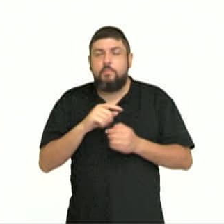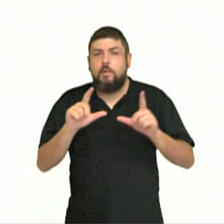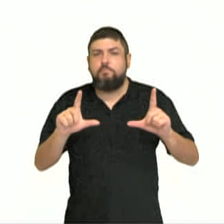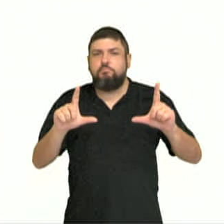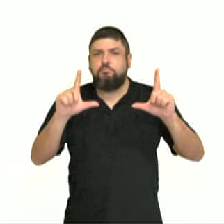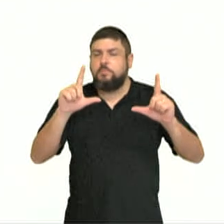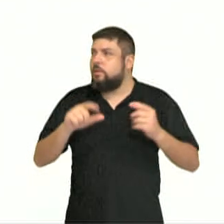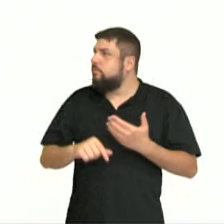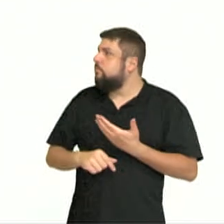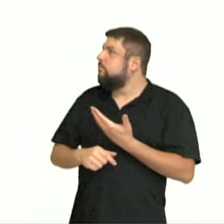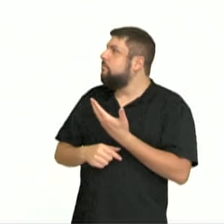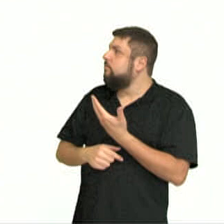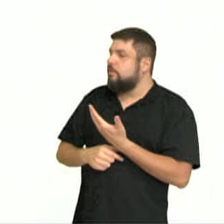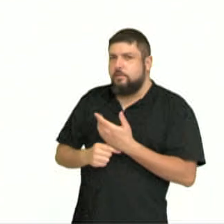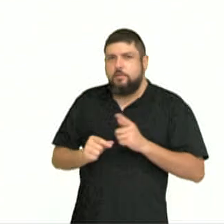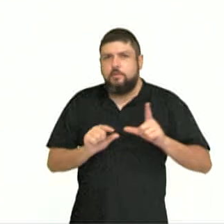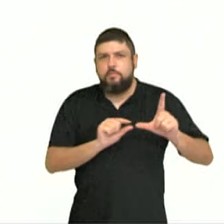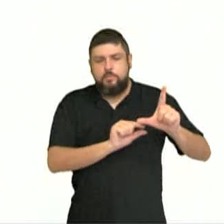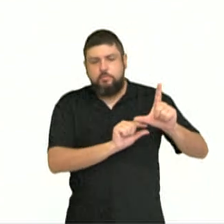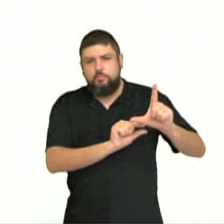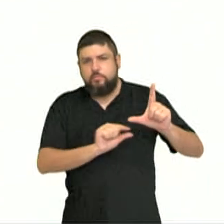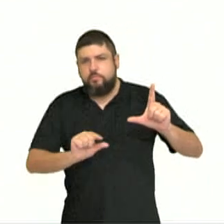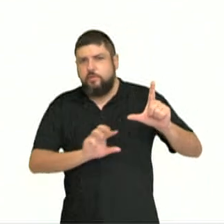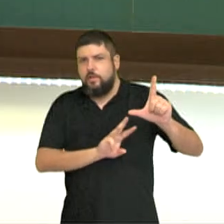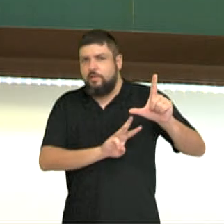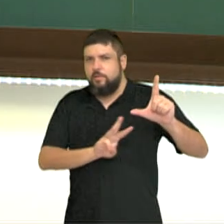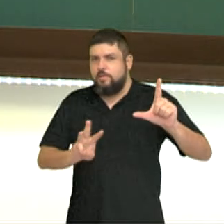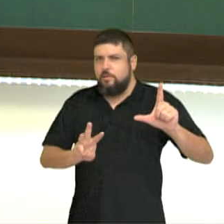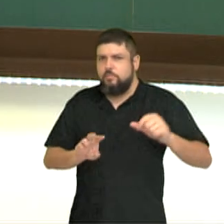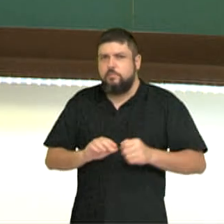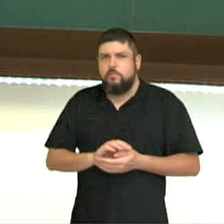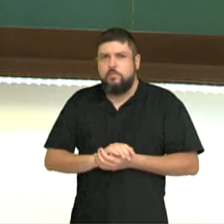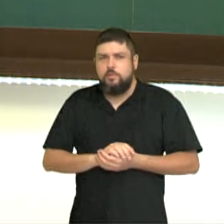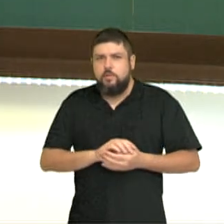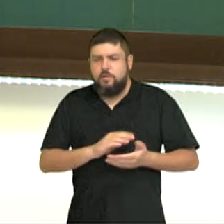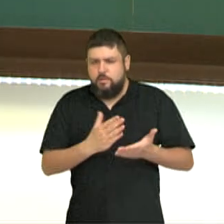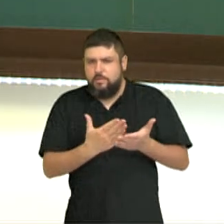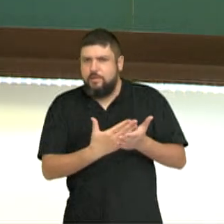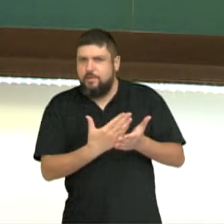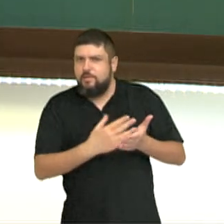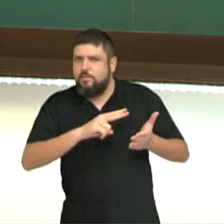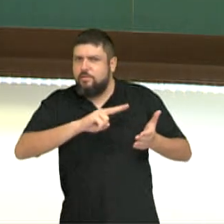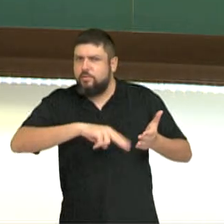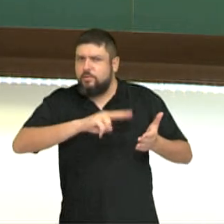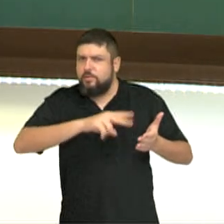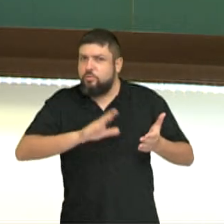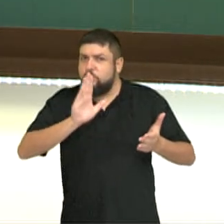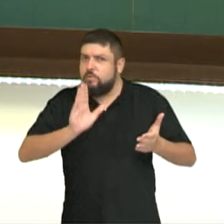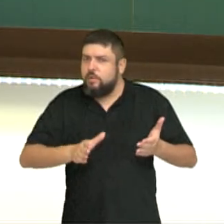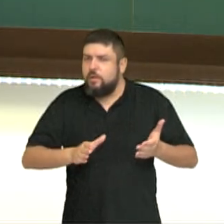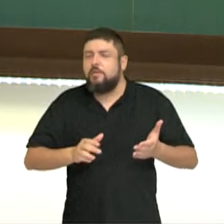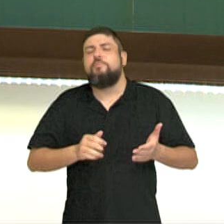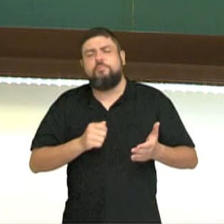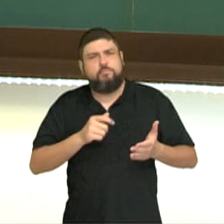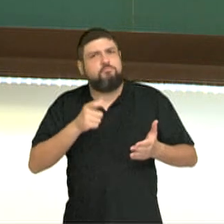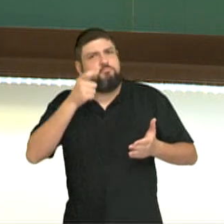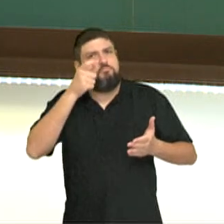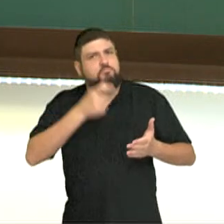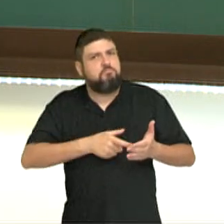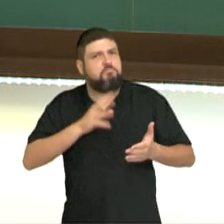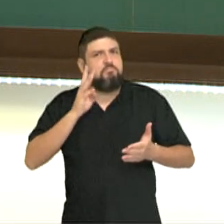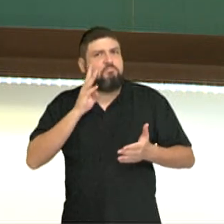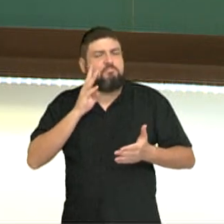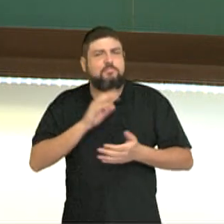estaçãogeek.com, resenha Pequeno Príncipe. Já leu? Não leu ainda? Saiba que é bem interessante.